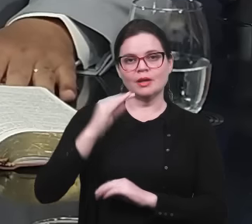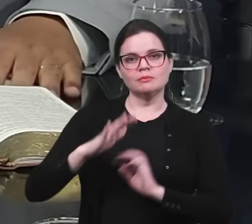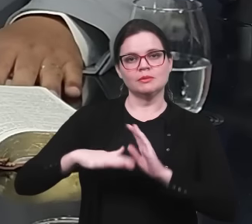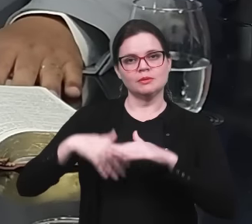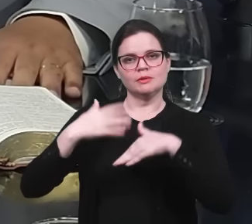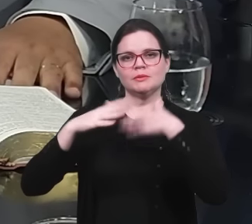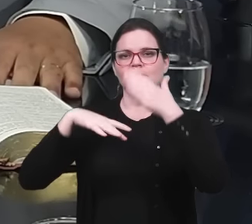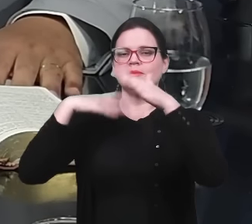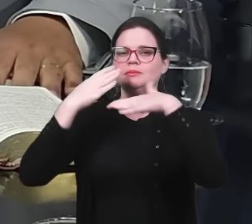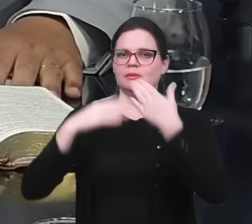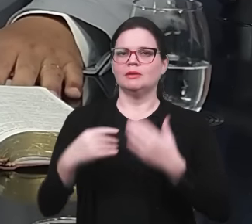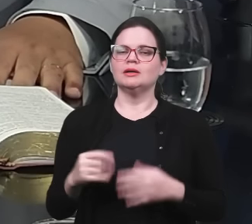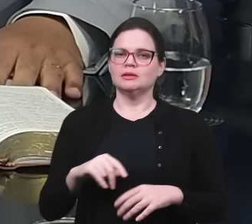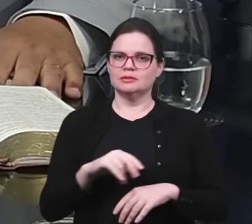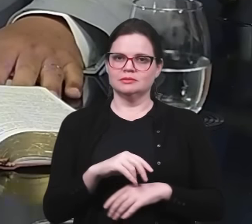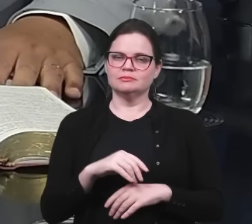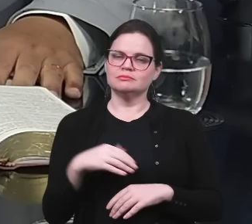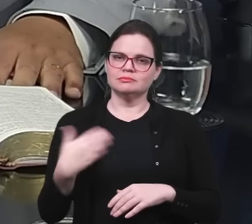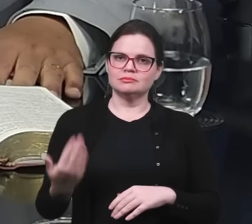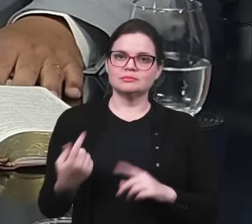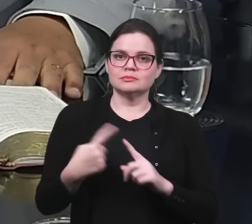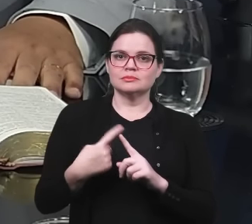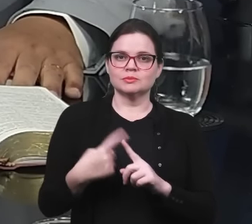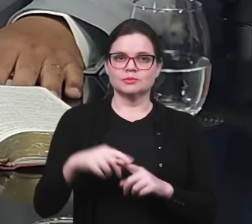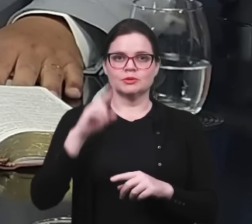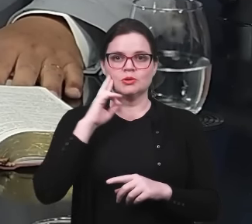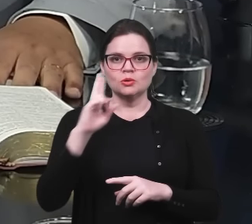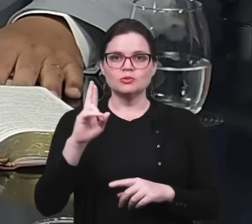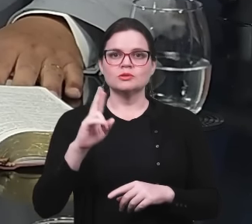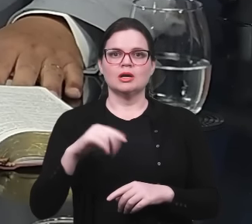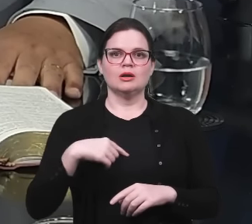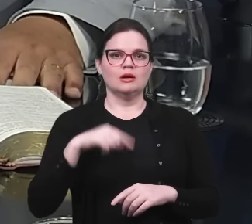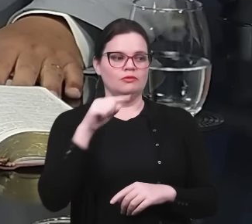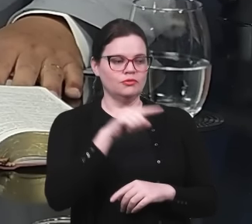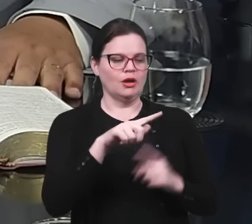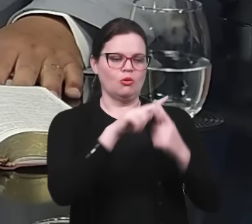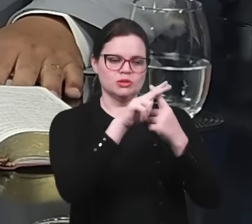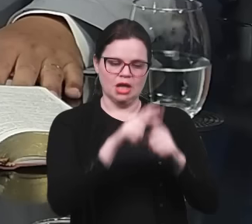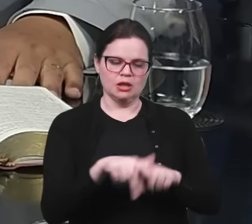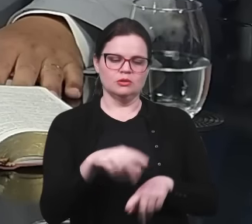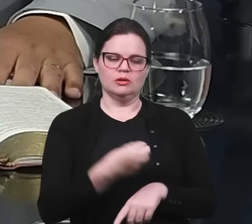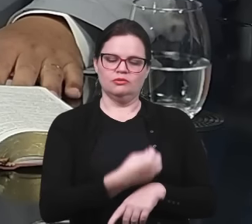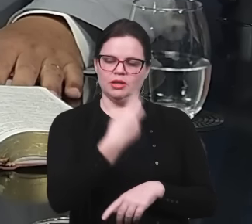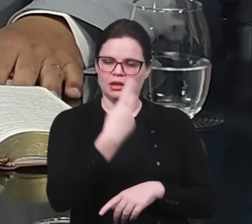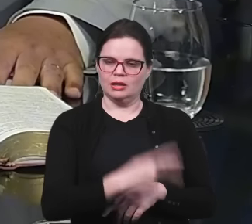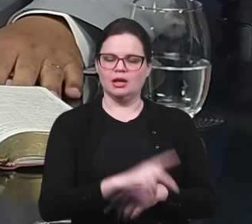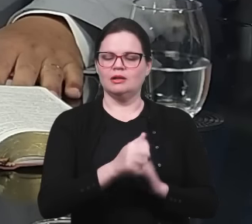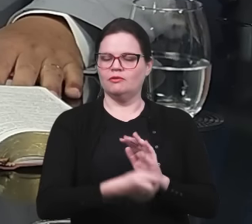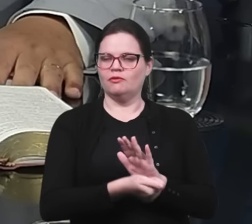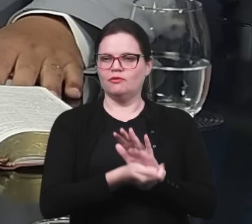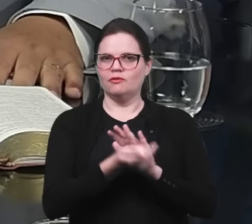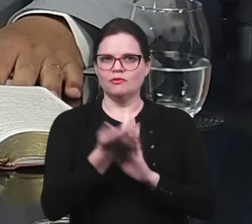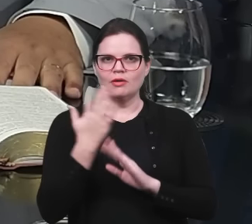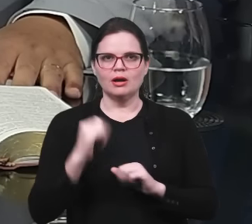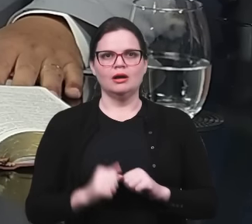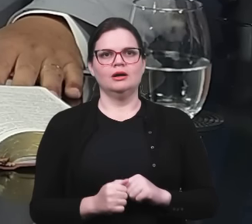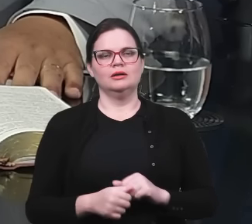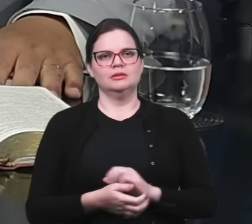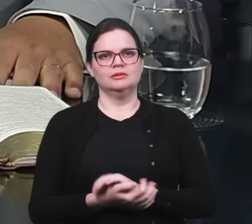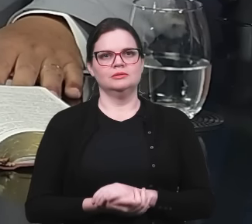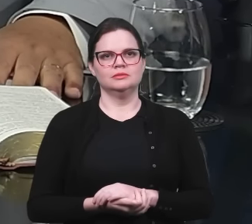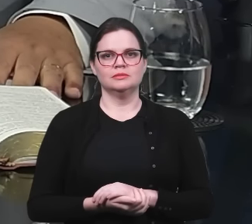aperfeiçoado, porque se mostrou falho várias vezes, nós sabemos na palavra, negou o